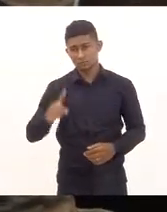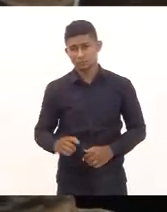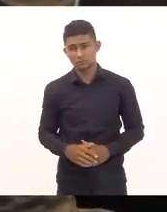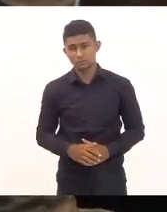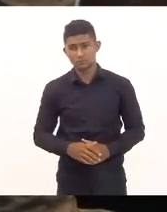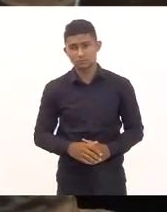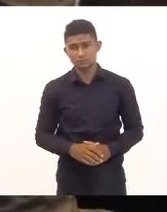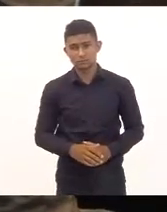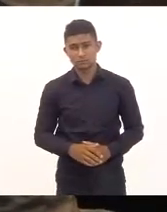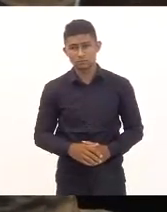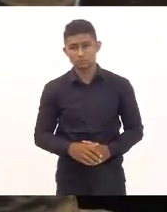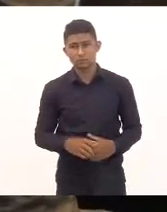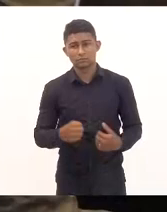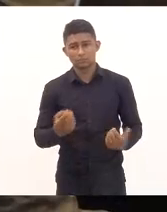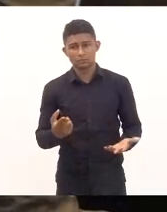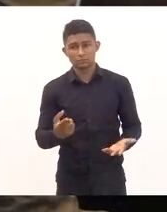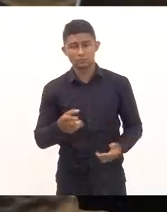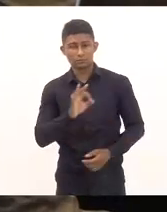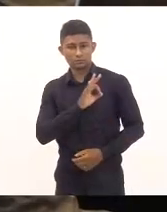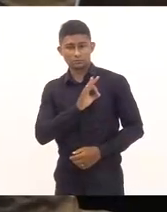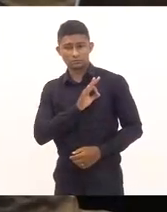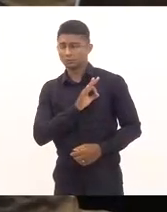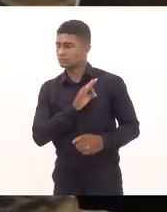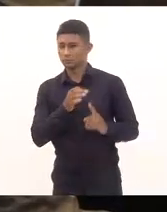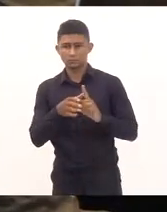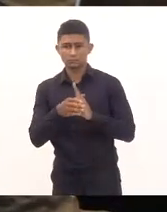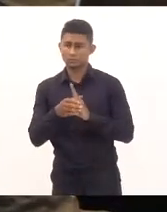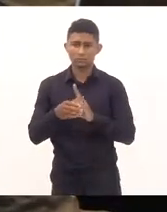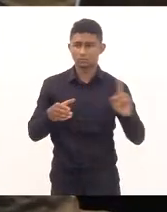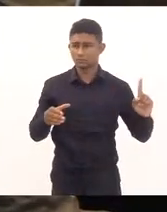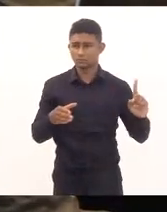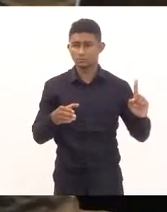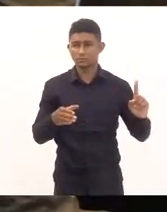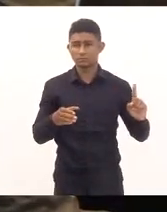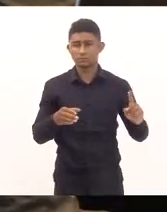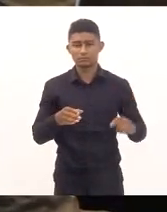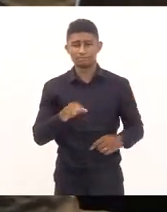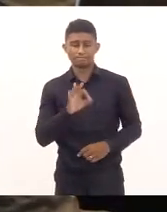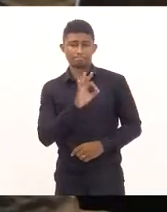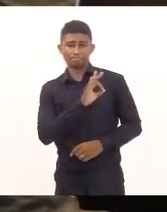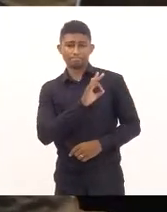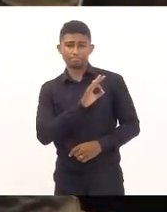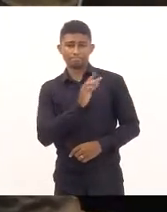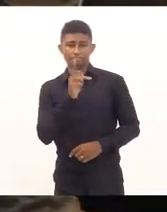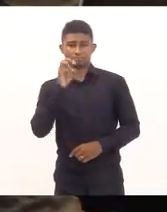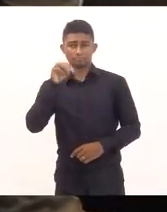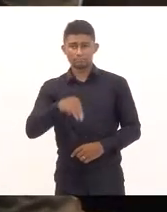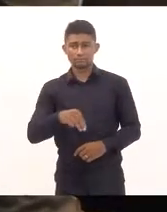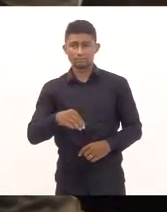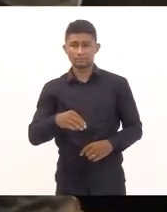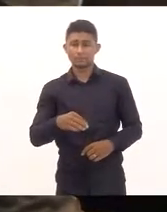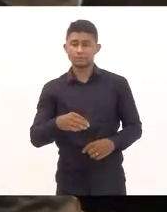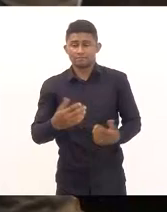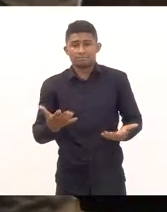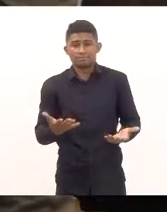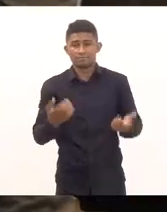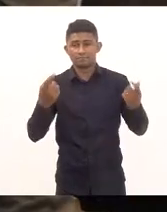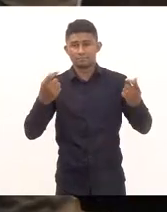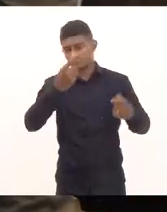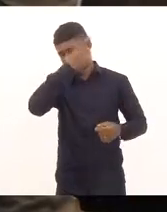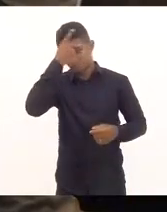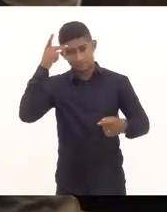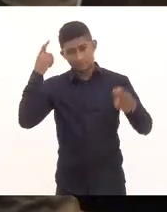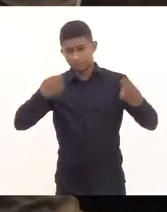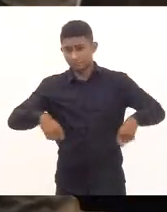Opção, corre da PM. A PM vai ter que servir de cabide de emprego. A pessoa vai ter que vir para cá,